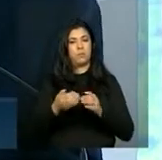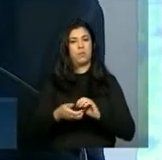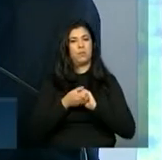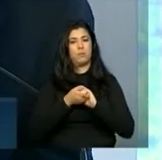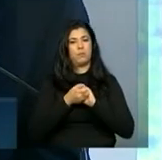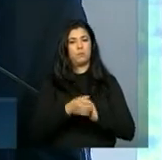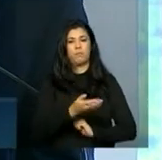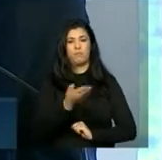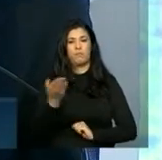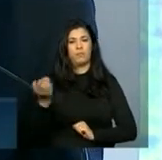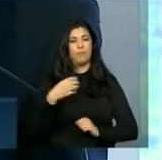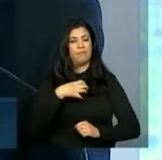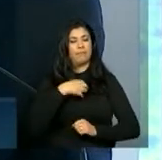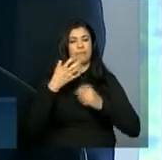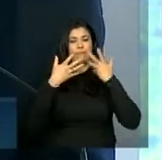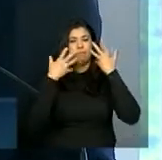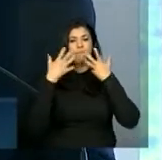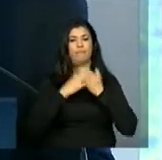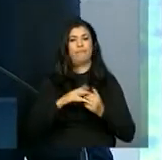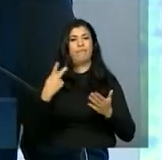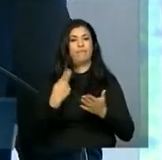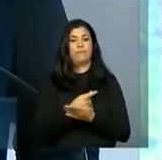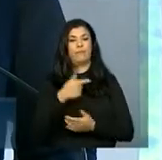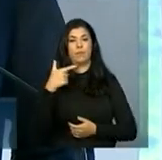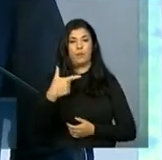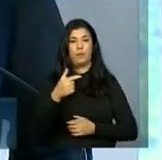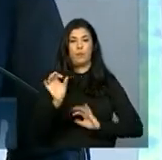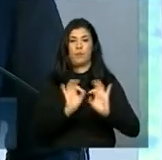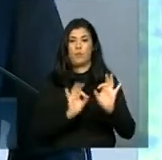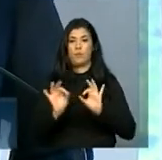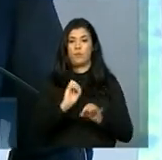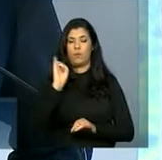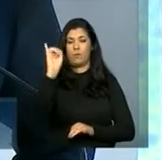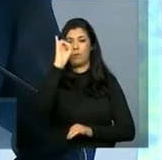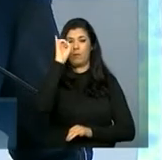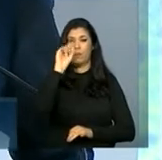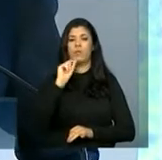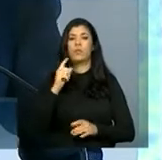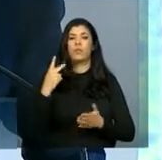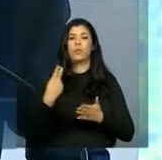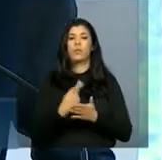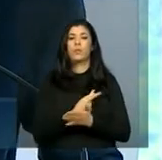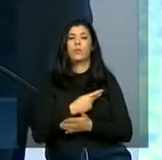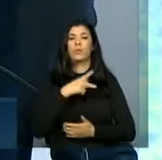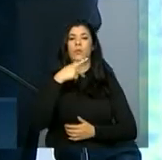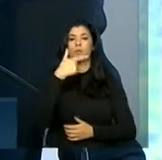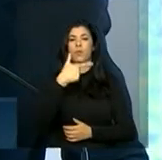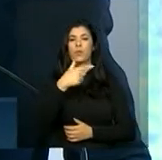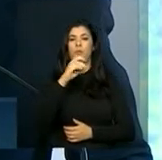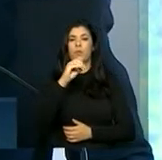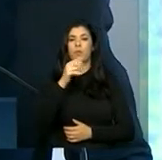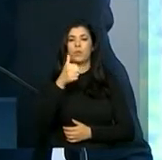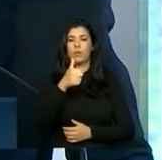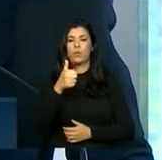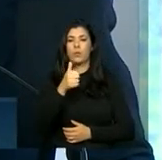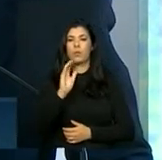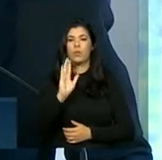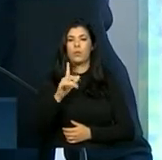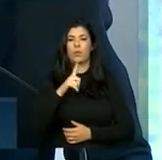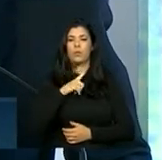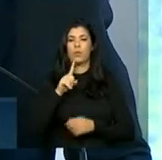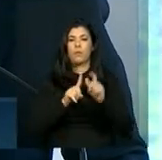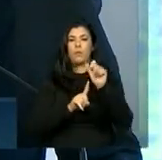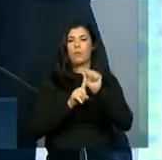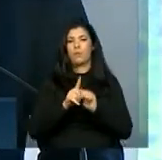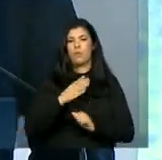estamos hoje os dois grandes projetos em 2011 Presidente nós tivermos em